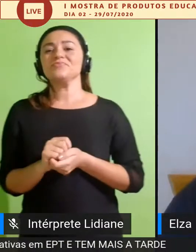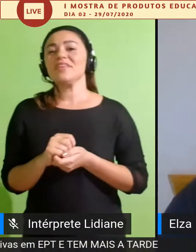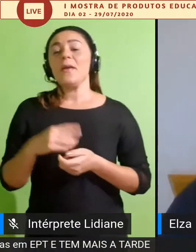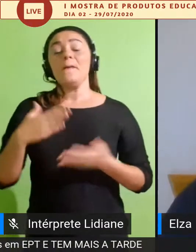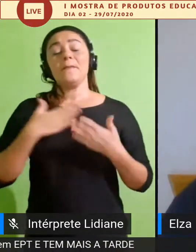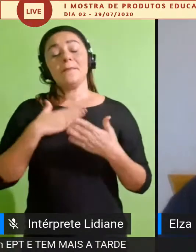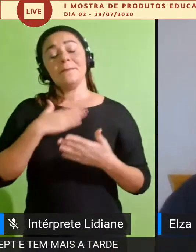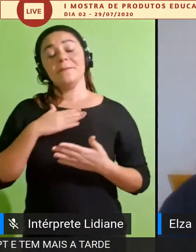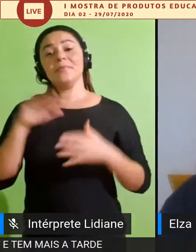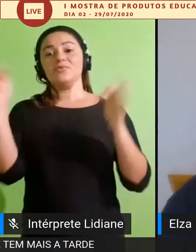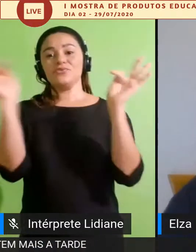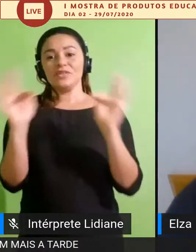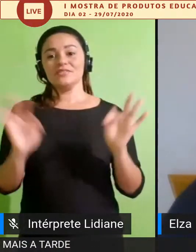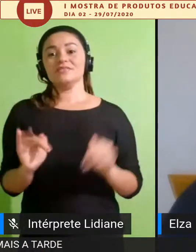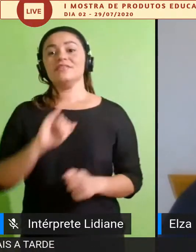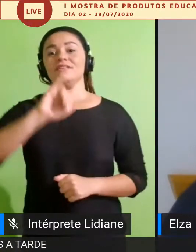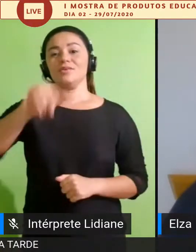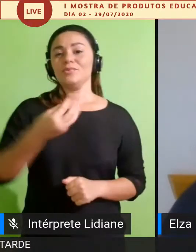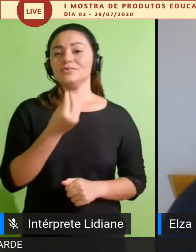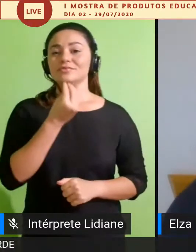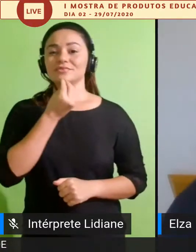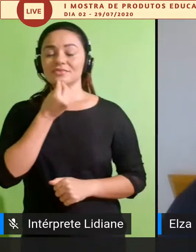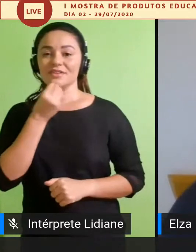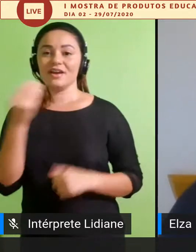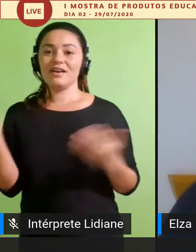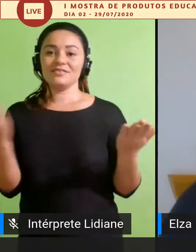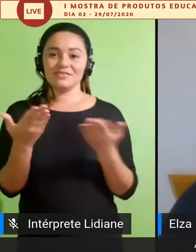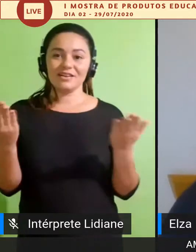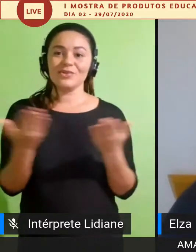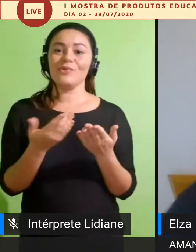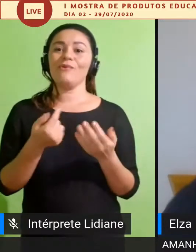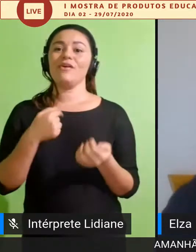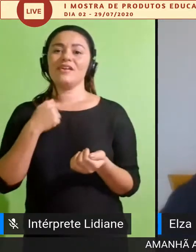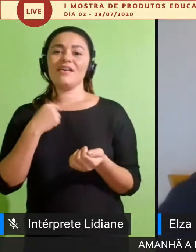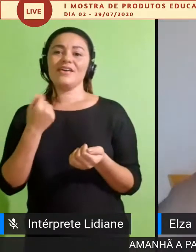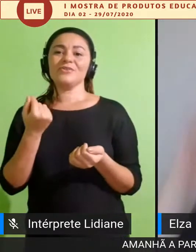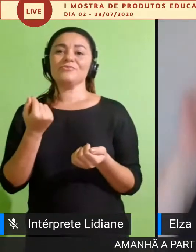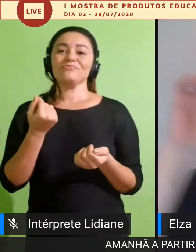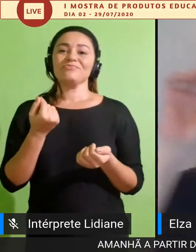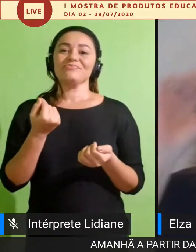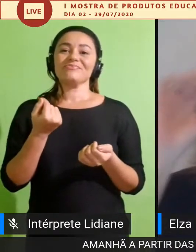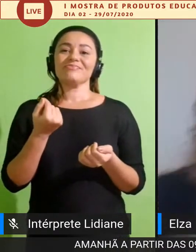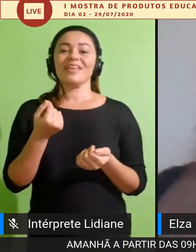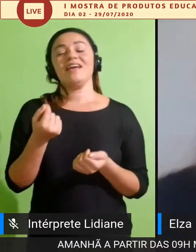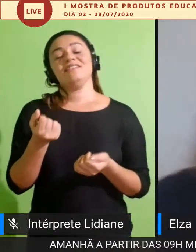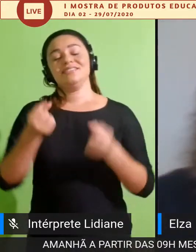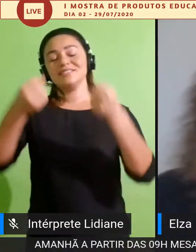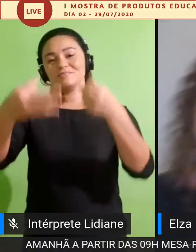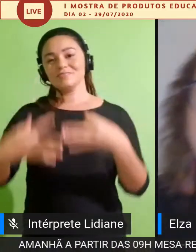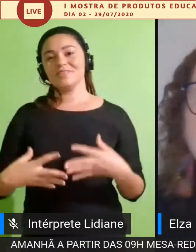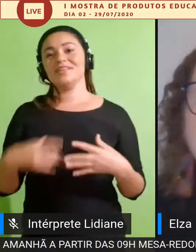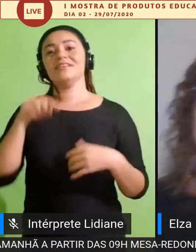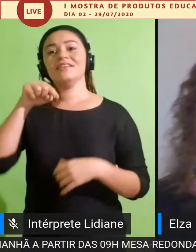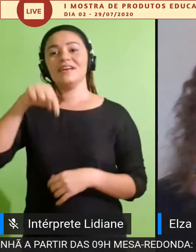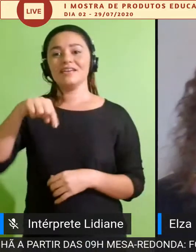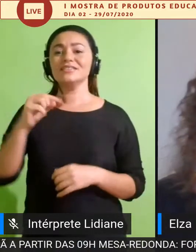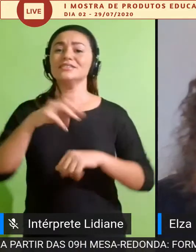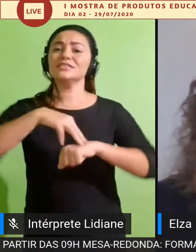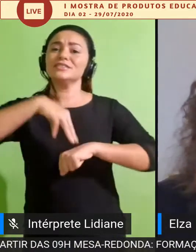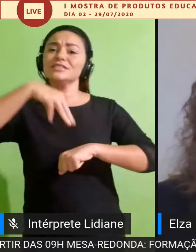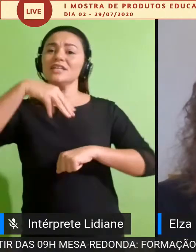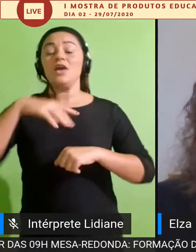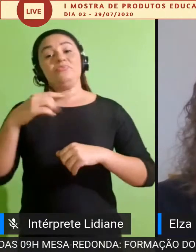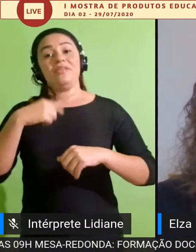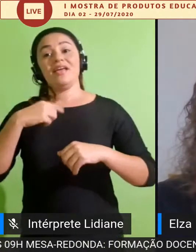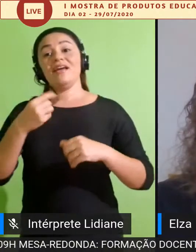pouco daquilo que a gente conseguiu produzir, deixar de contribuição, né, nessa trajetória do mestrado, de estar